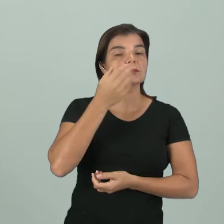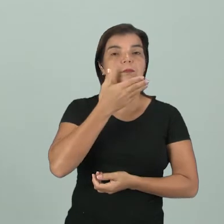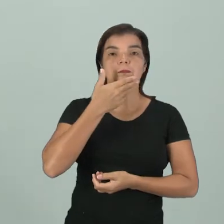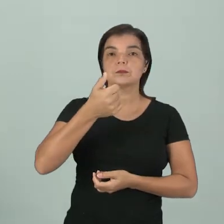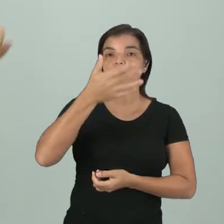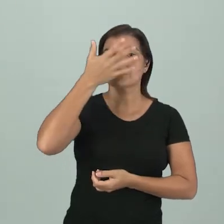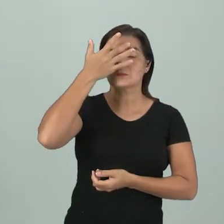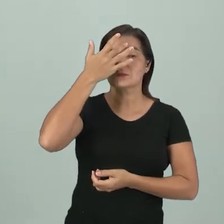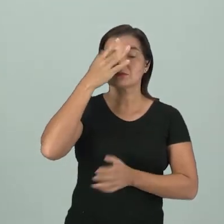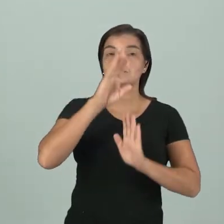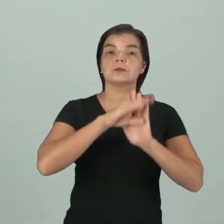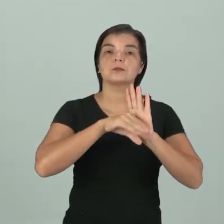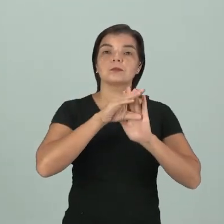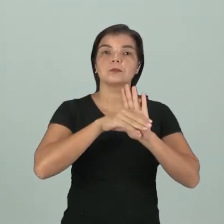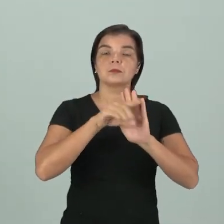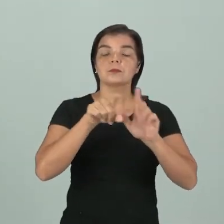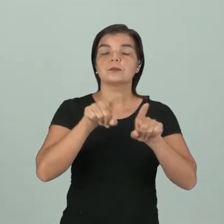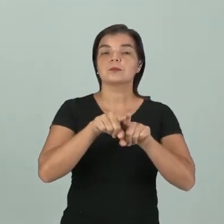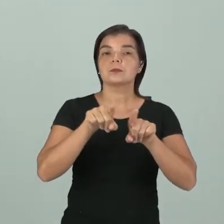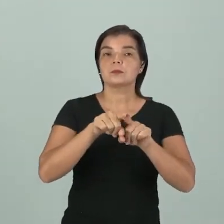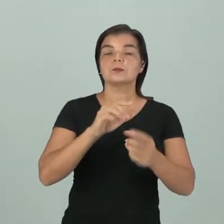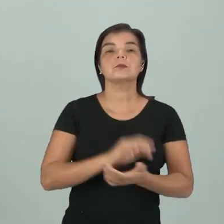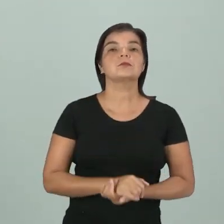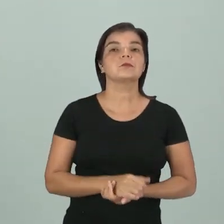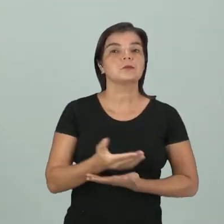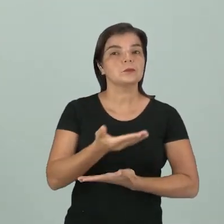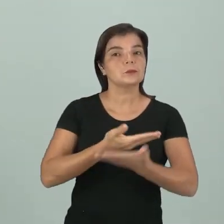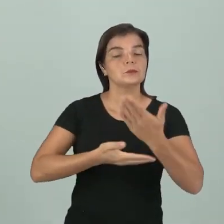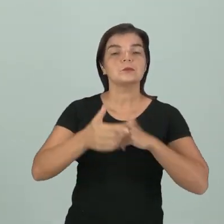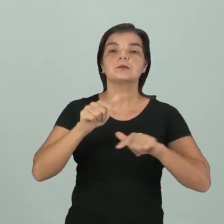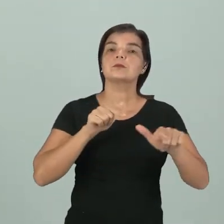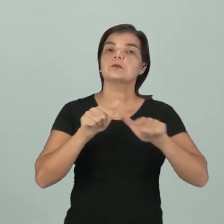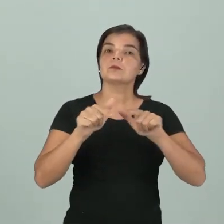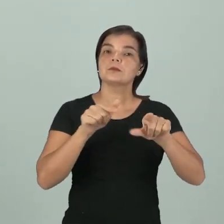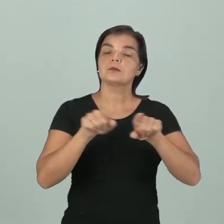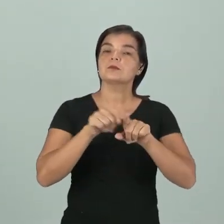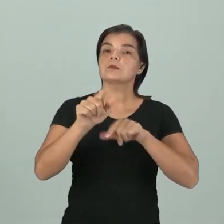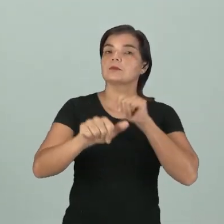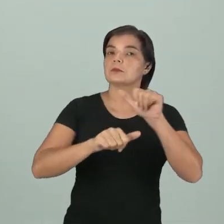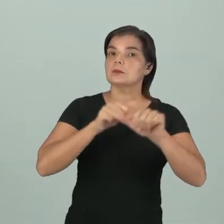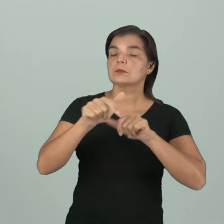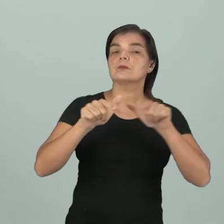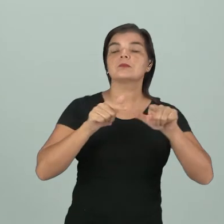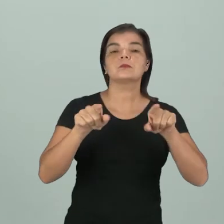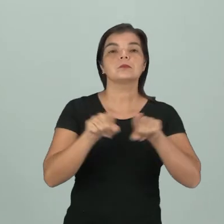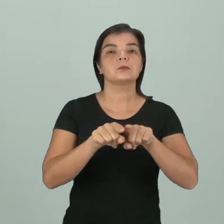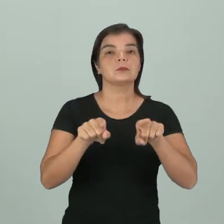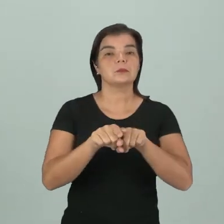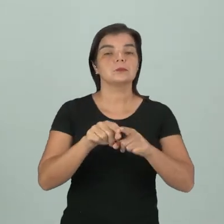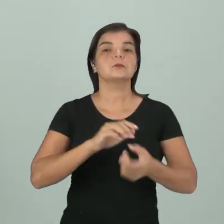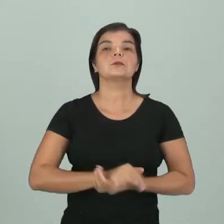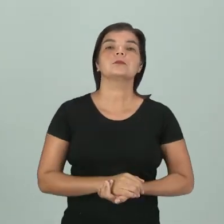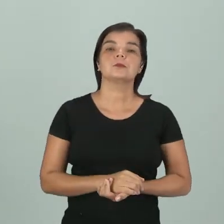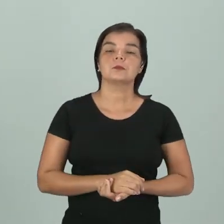melhor fixar esse conteúdo dessas relações de trabalho, mudanças de trabalho e também